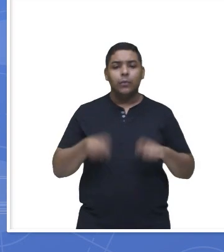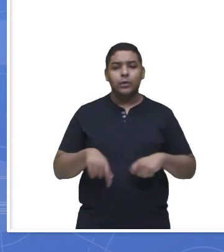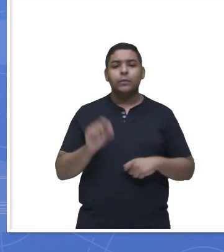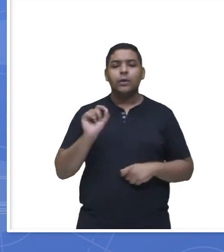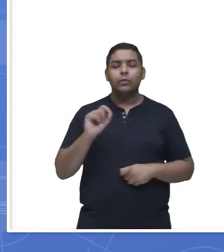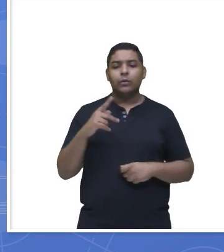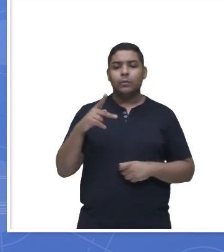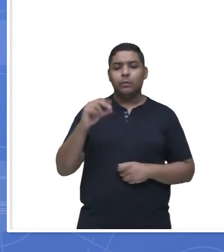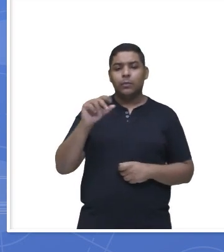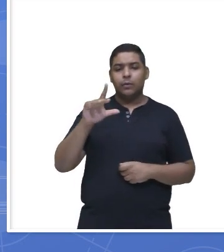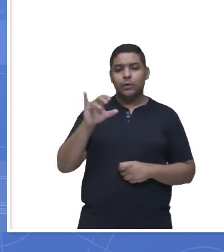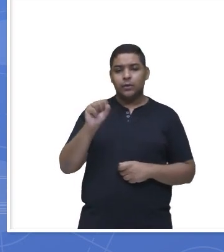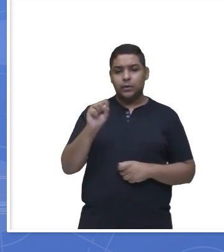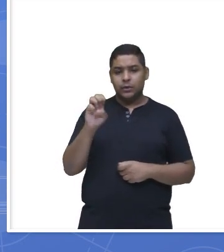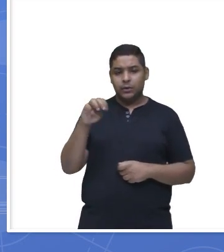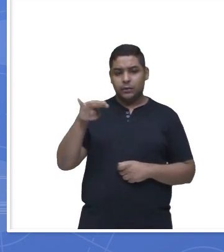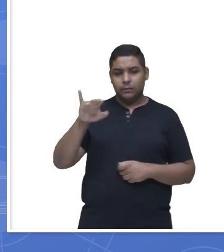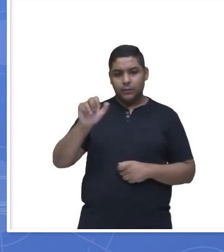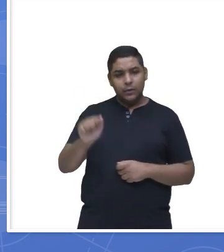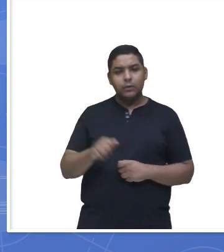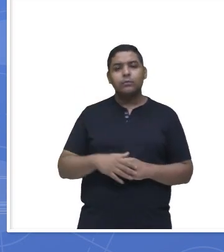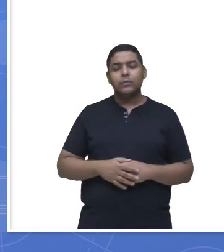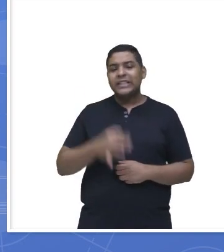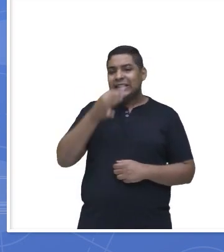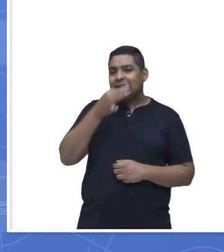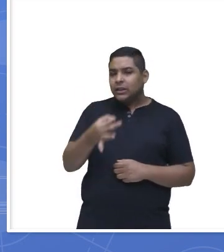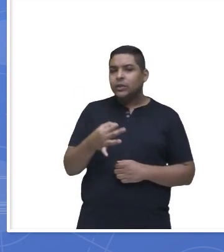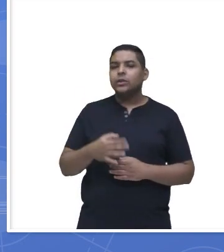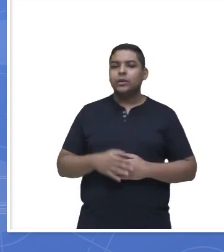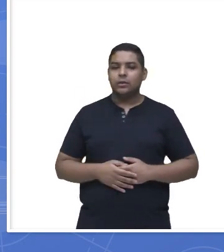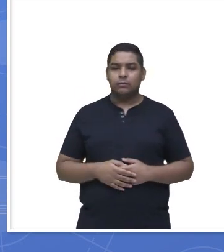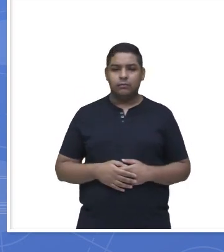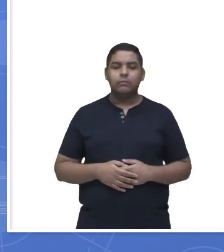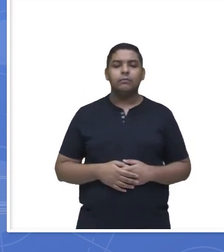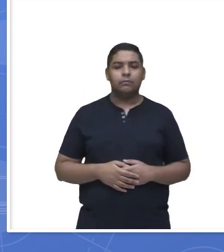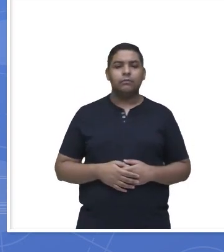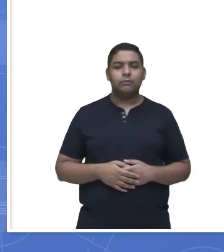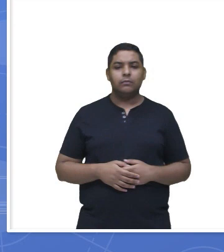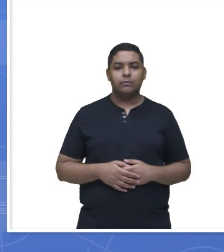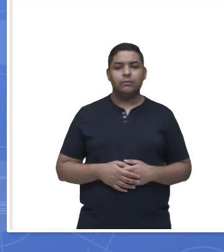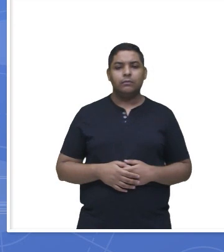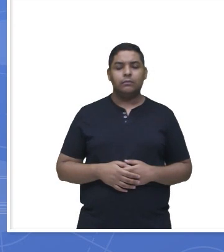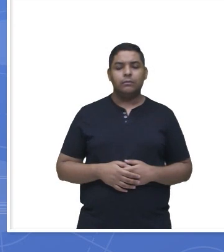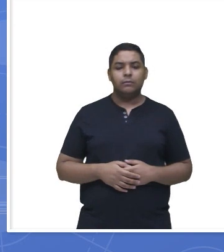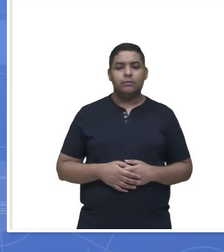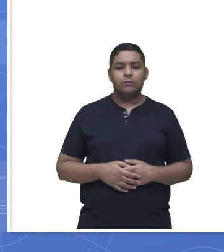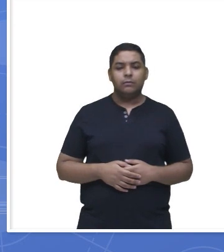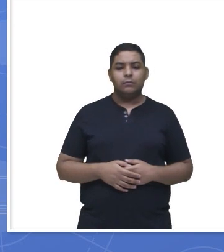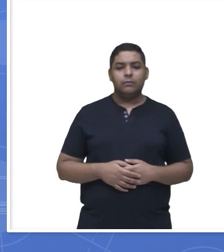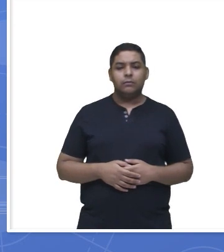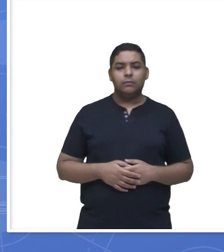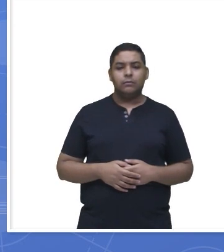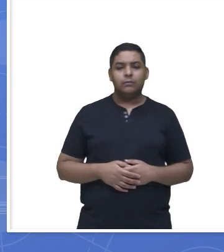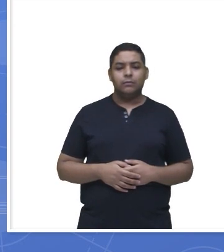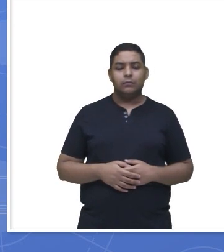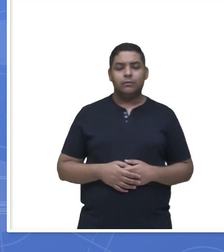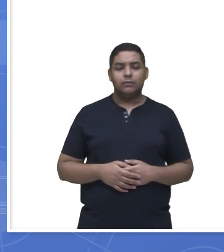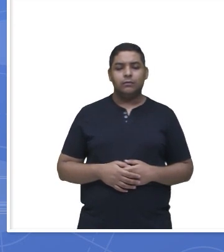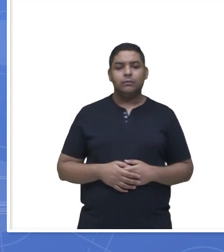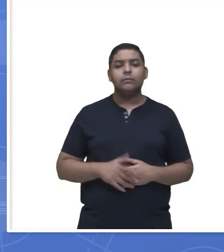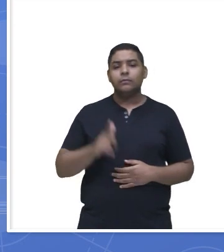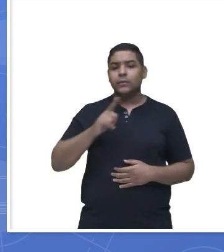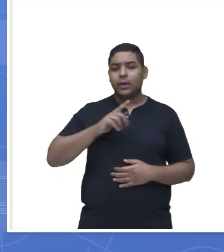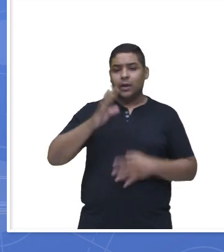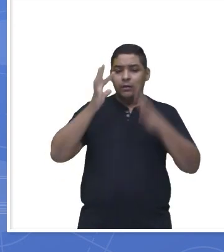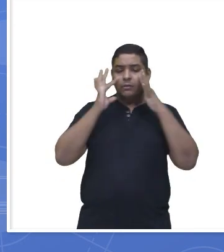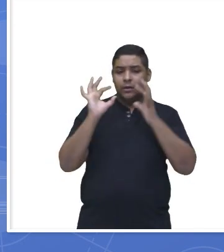polissemia. Também uma das críticas. Ora, falando de forma mórbida, dessa forma da morte, você tira a atenção